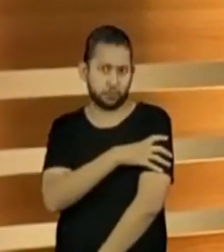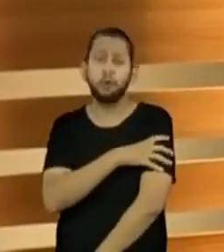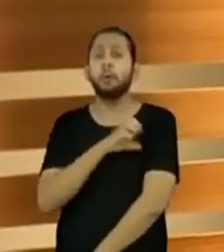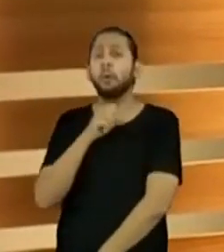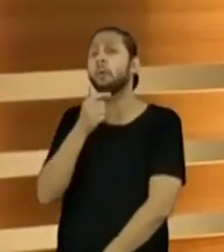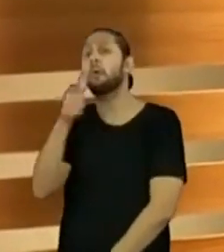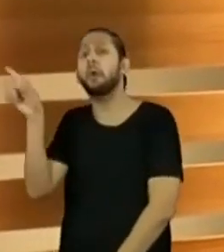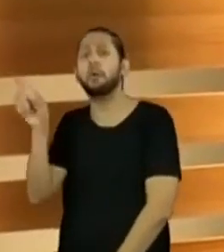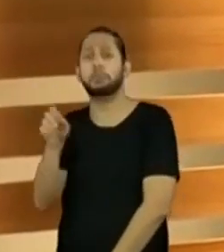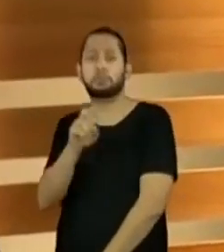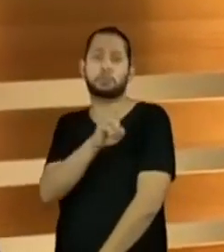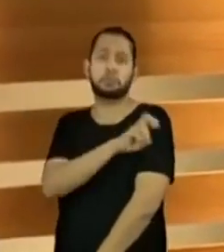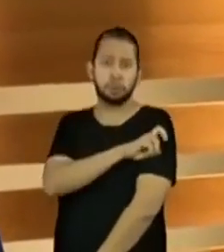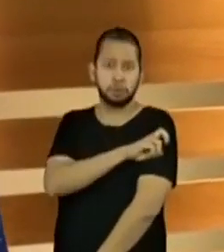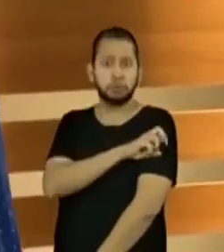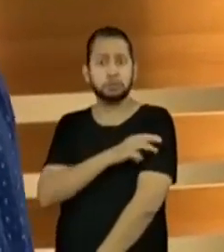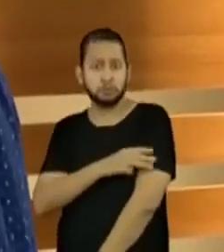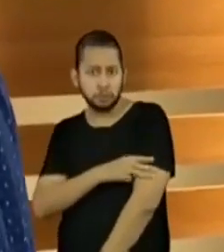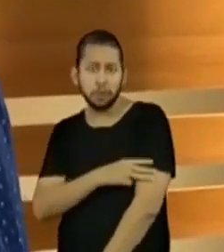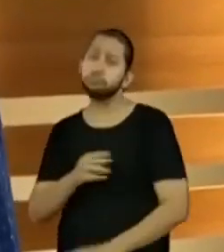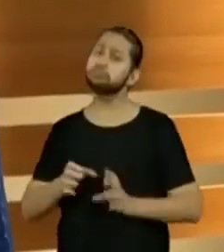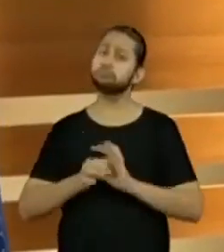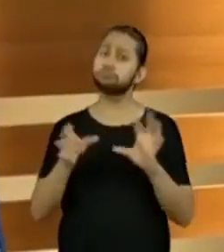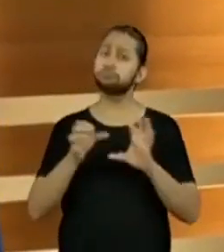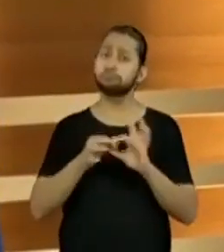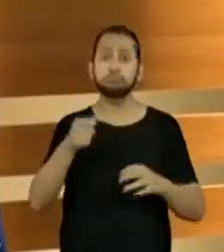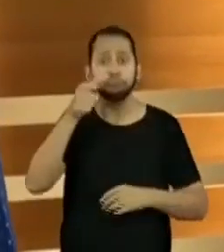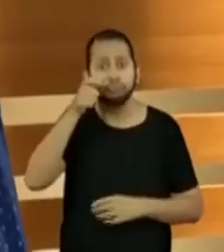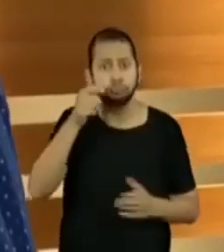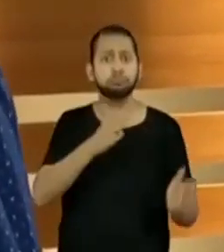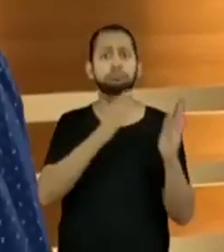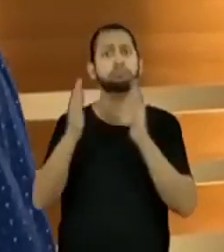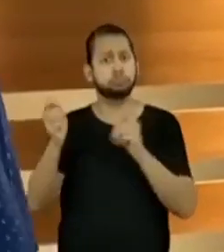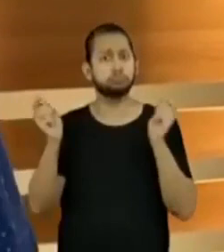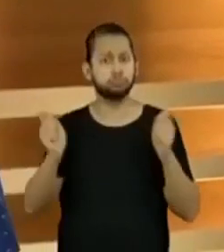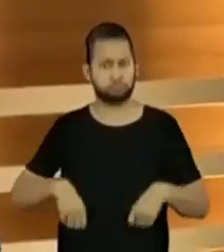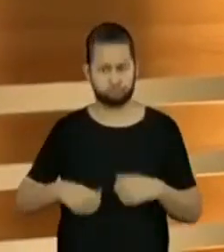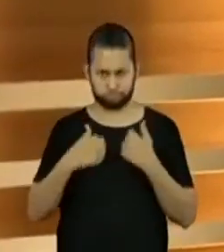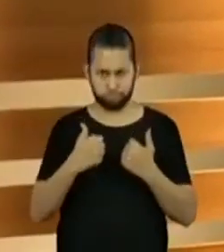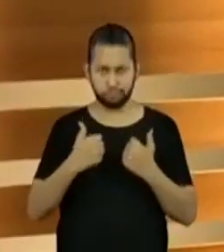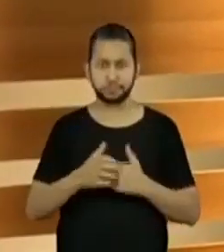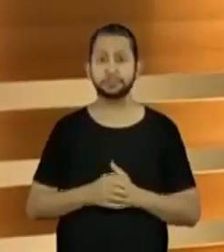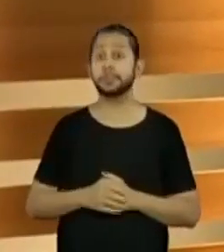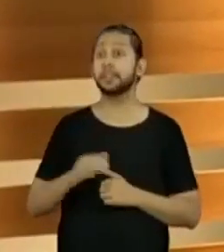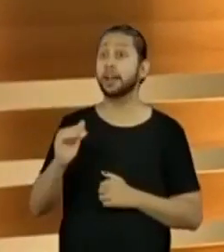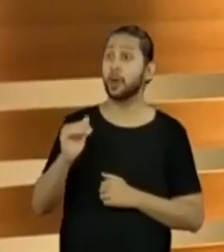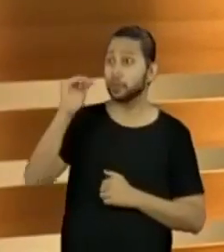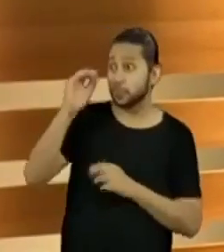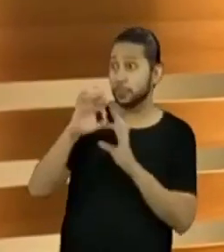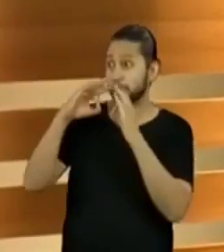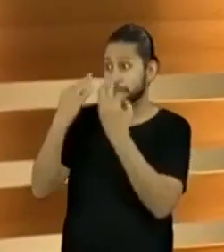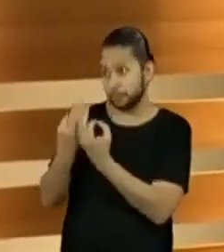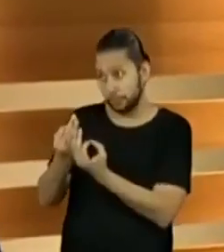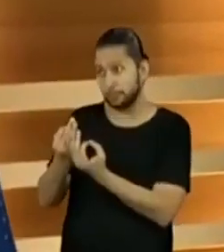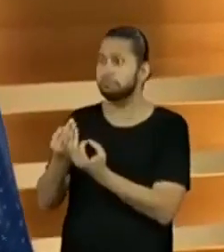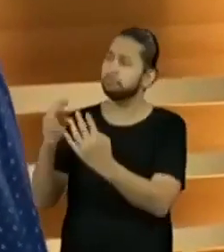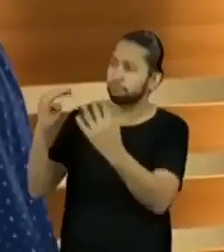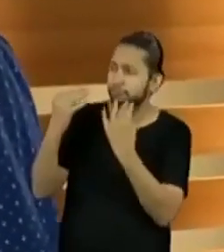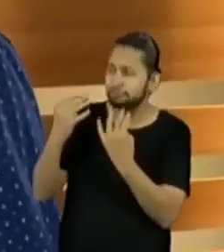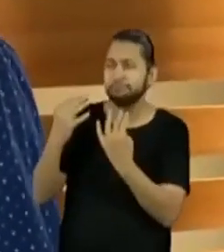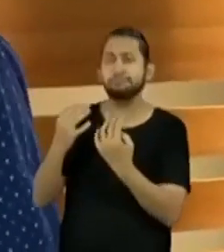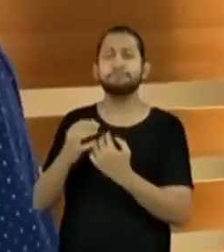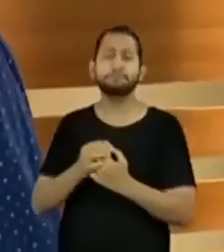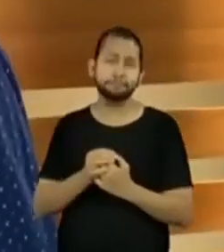ano, não tem problema. Tenho certeza que você irá gostar. Aos adultos que estão em casa e acompanhando essa